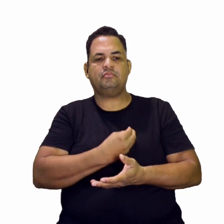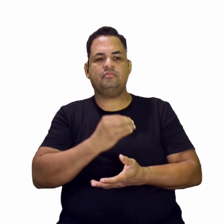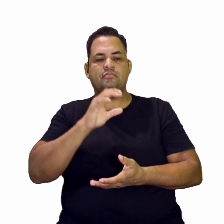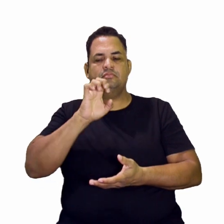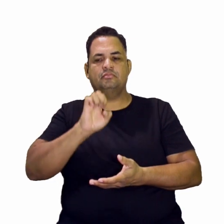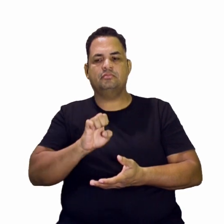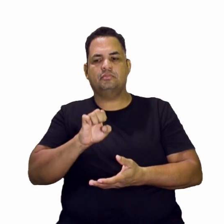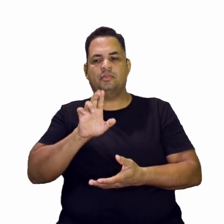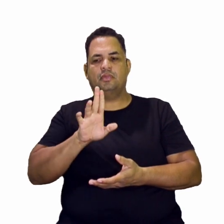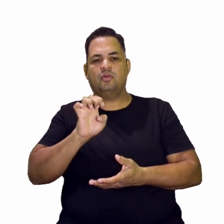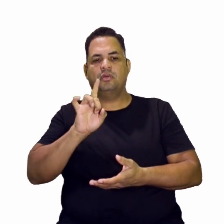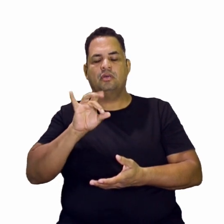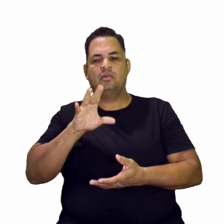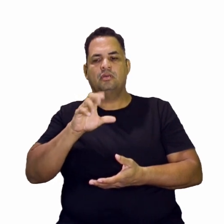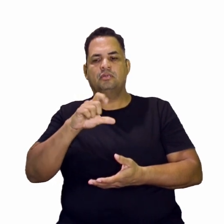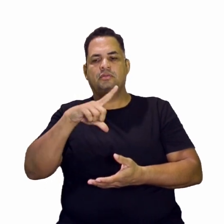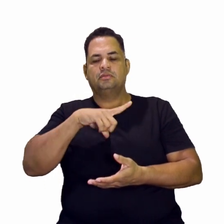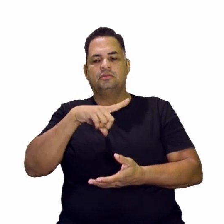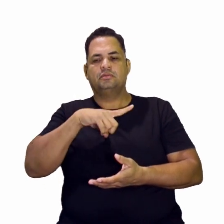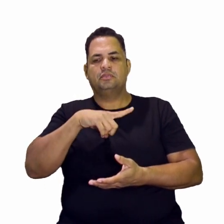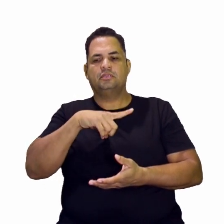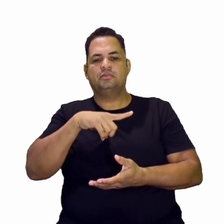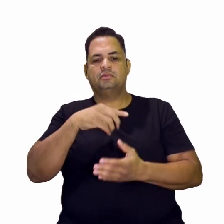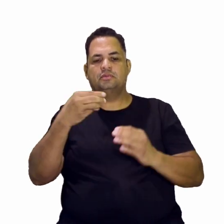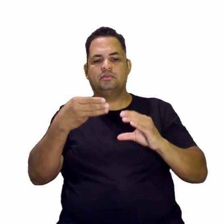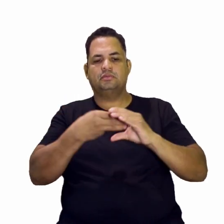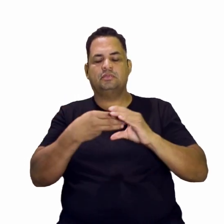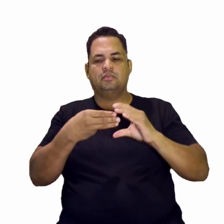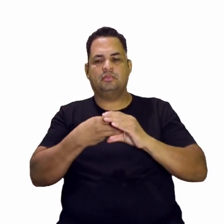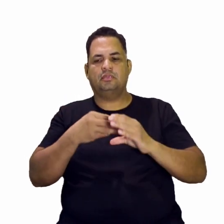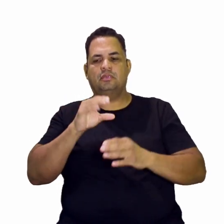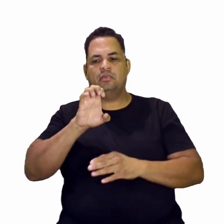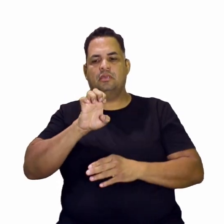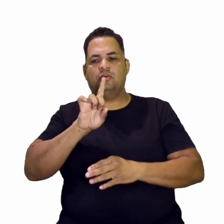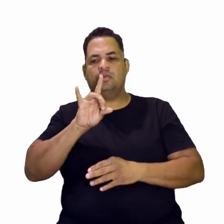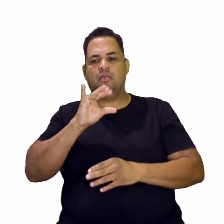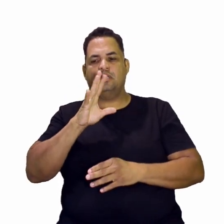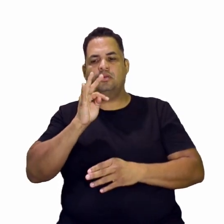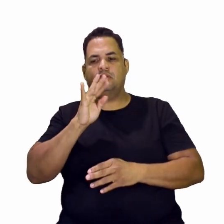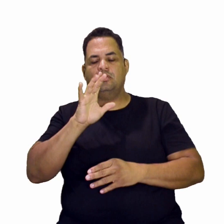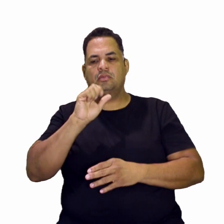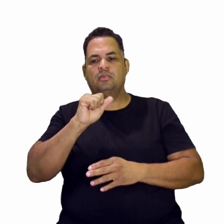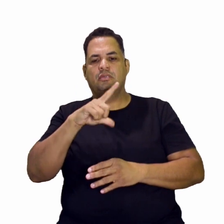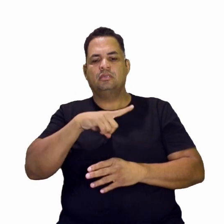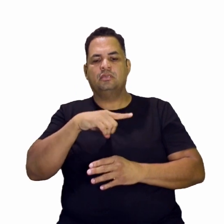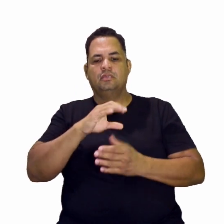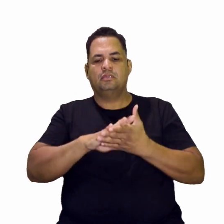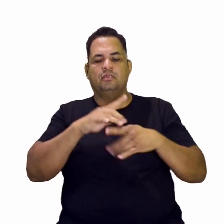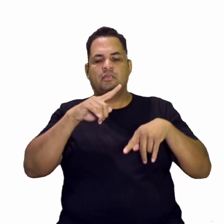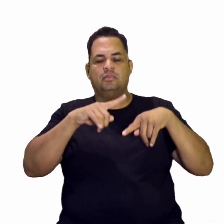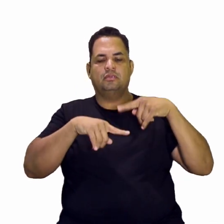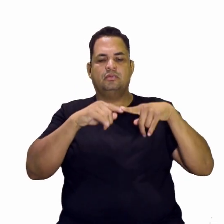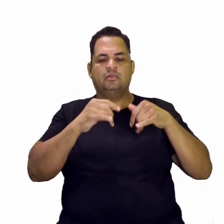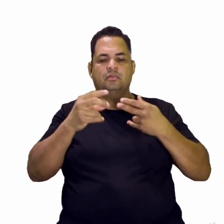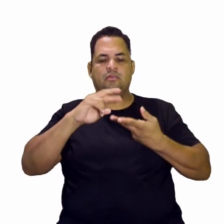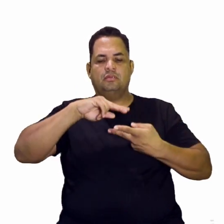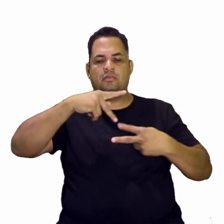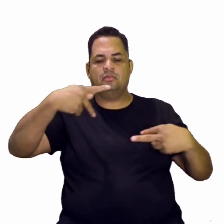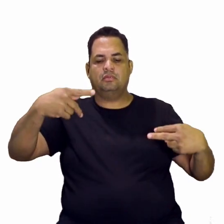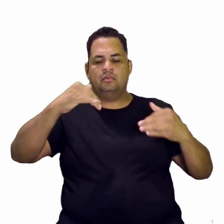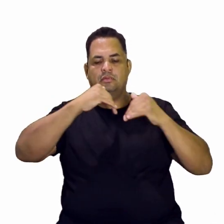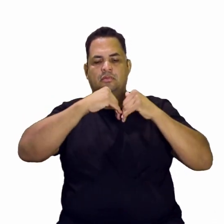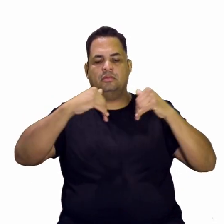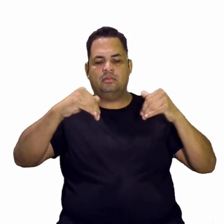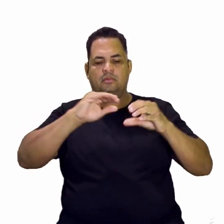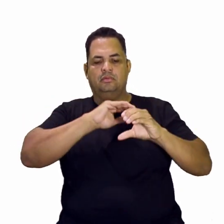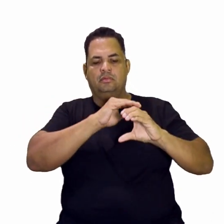eucariontes, porque possuem a célula eucariota, que é aquela onde você tem material genético separado